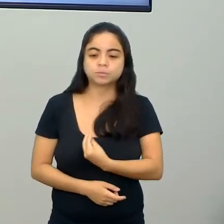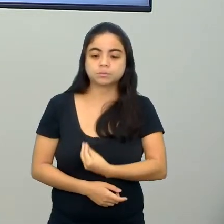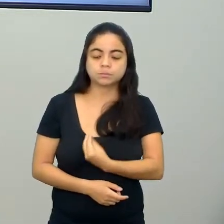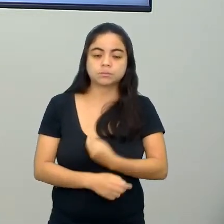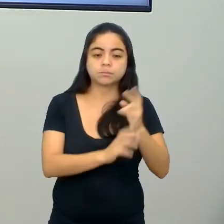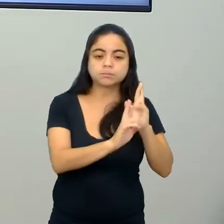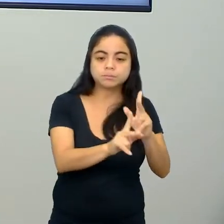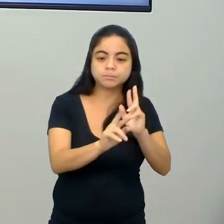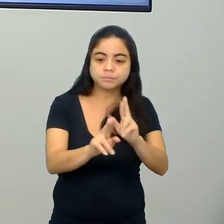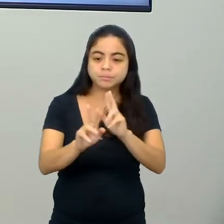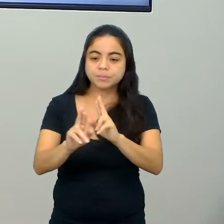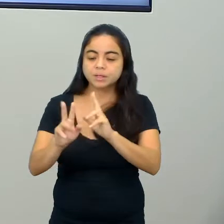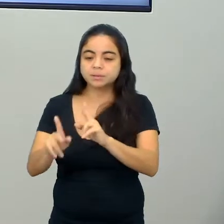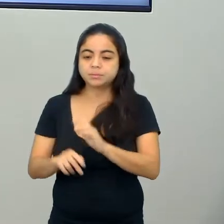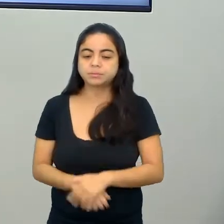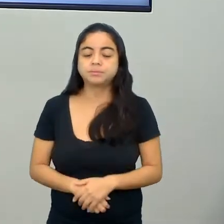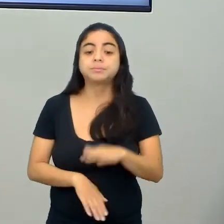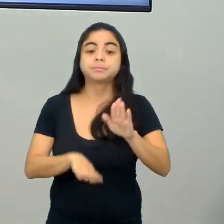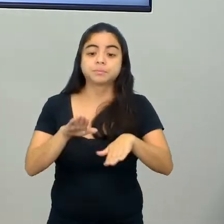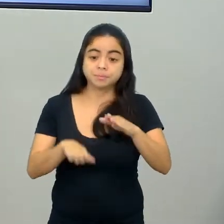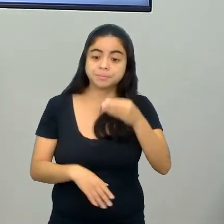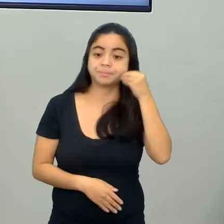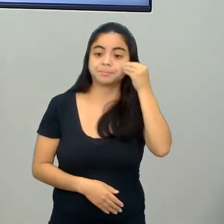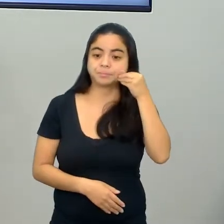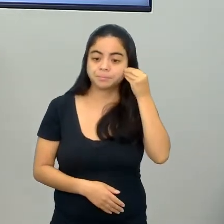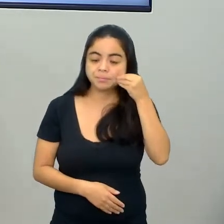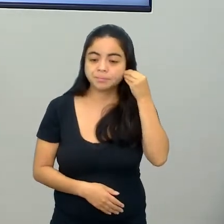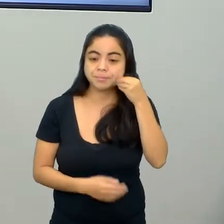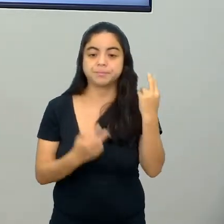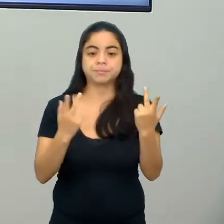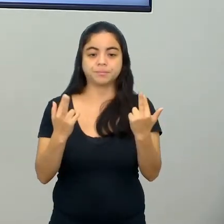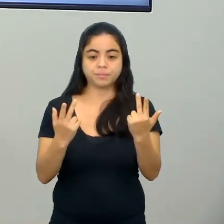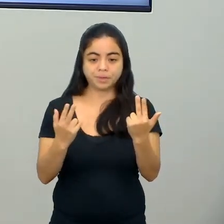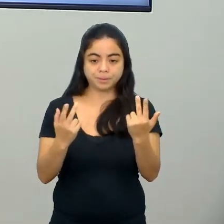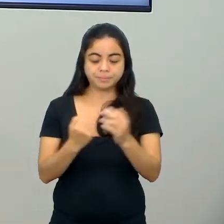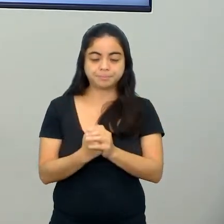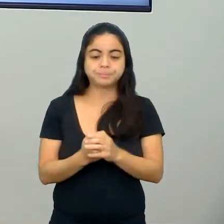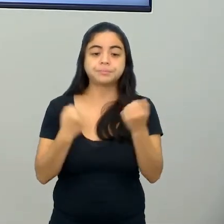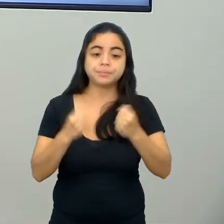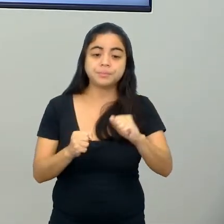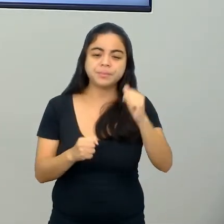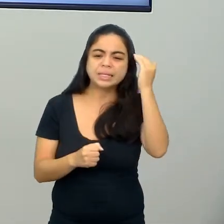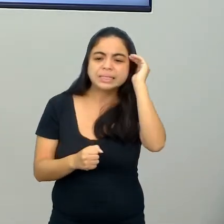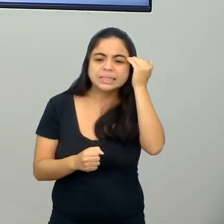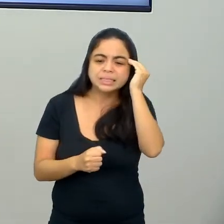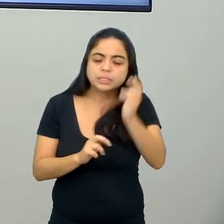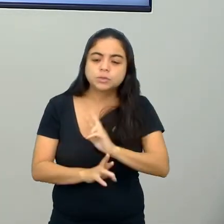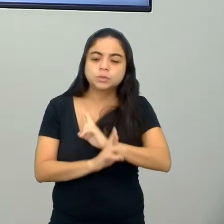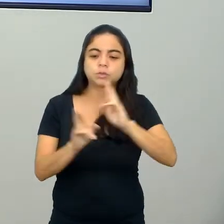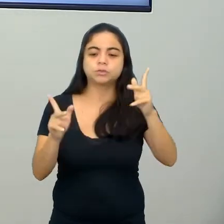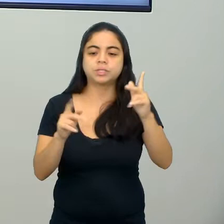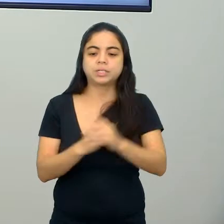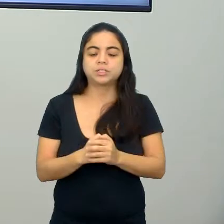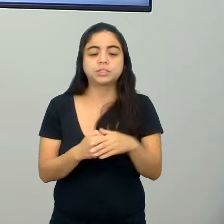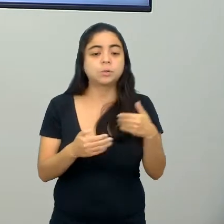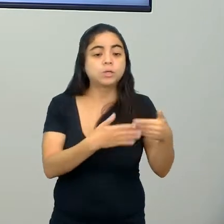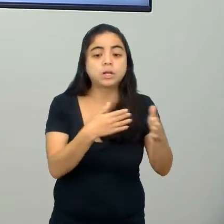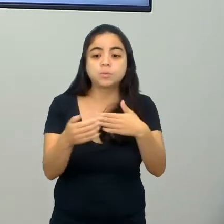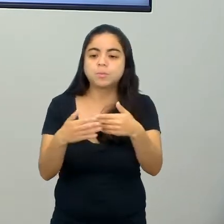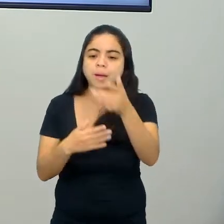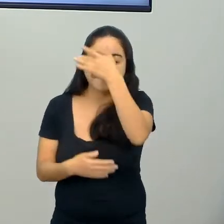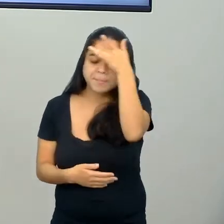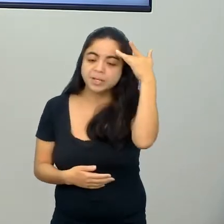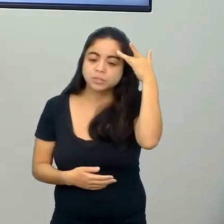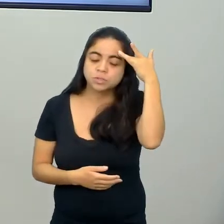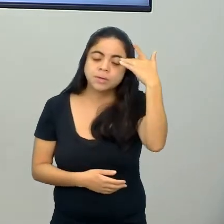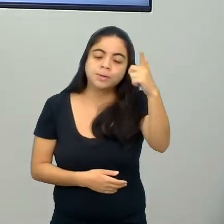maneira diferente, e mesmo vivendo a mesma experiência, a gente pode interpretá-la de maneira diferente, a gente entende que nenhuma pessoa vai ter